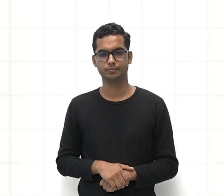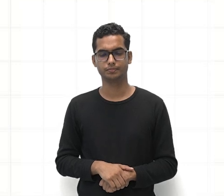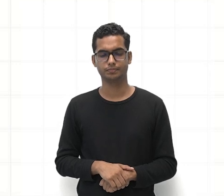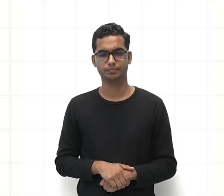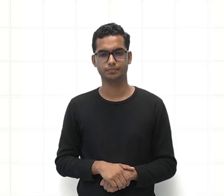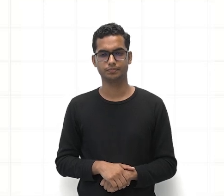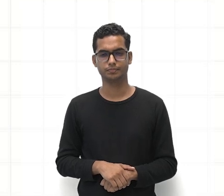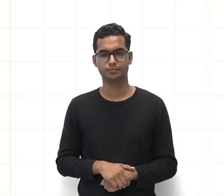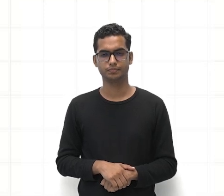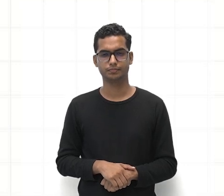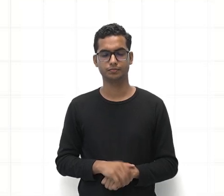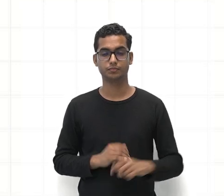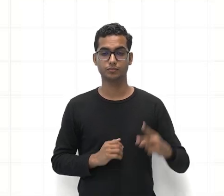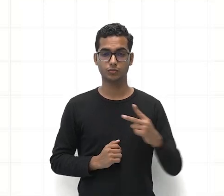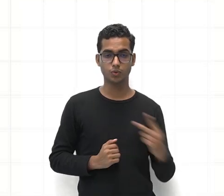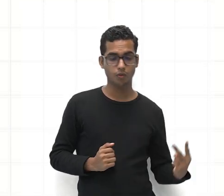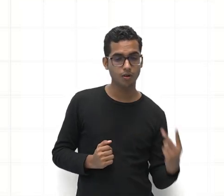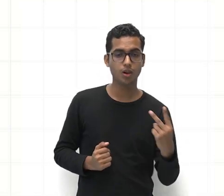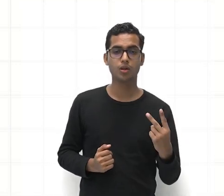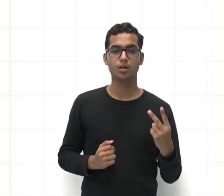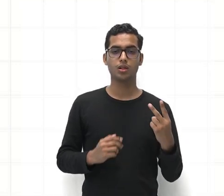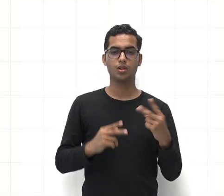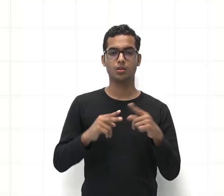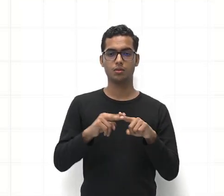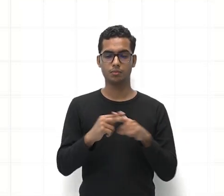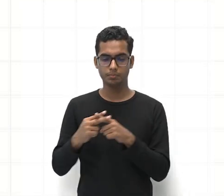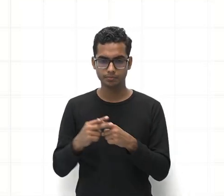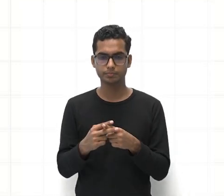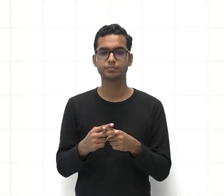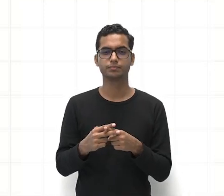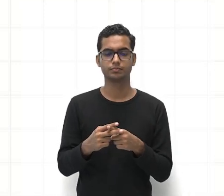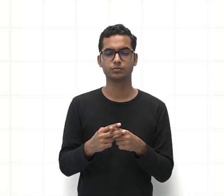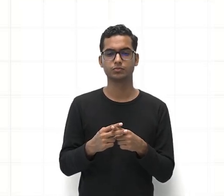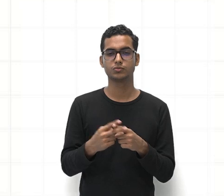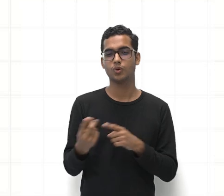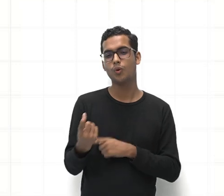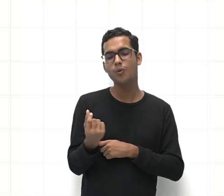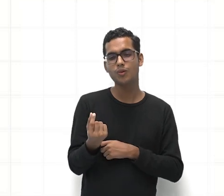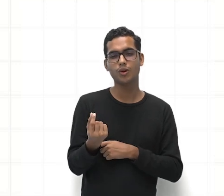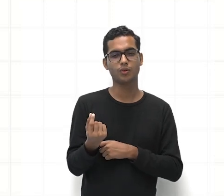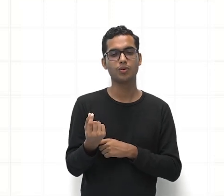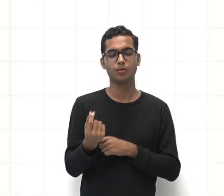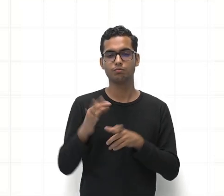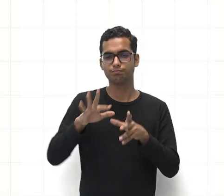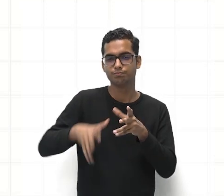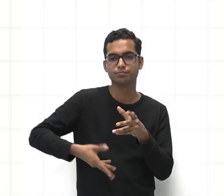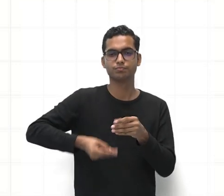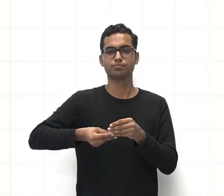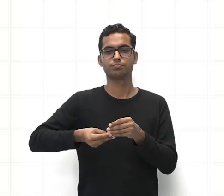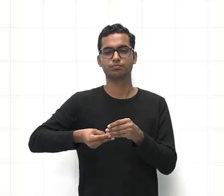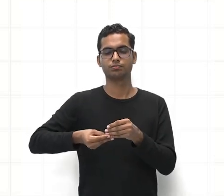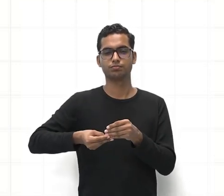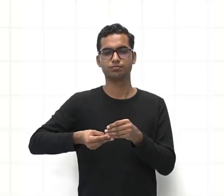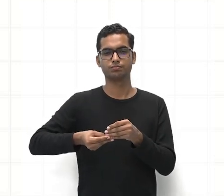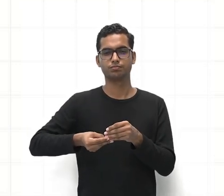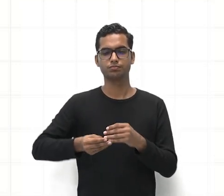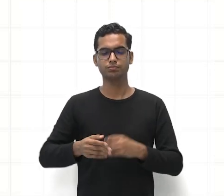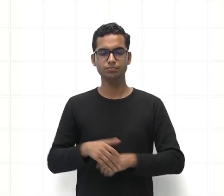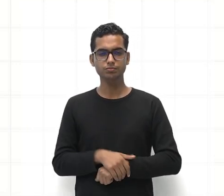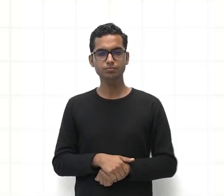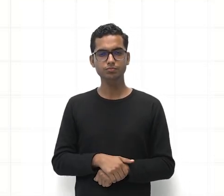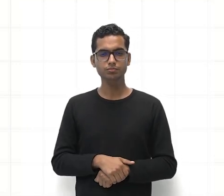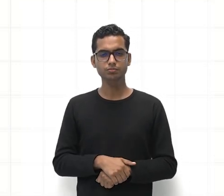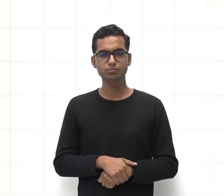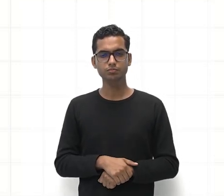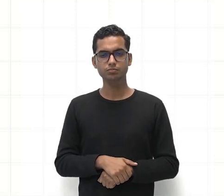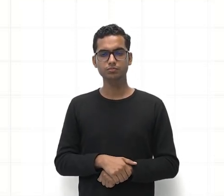o valor do reajuste. Ou seja, nós vamos pegar este valor aqui, ó, e adicionar ao valor